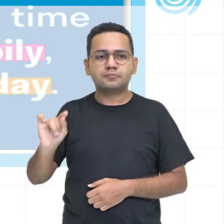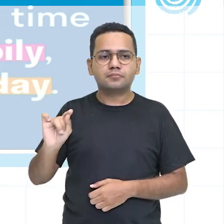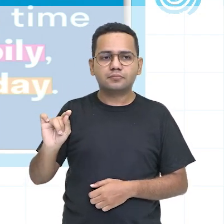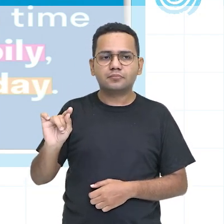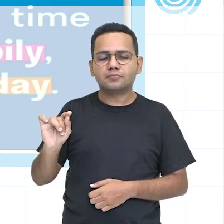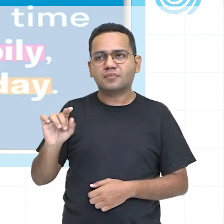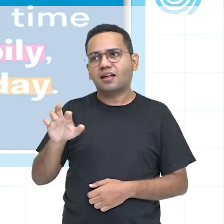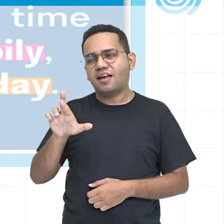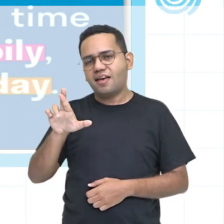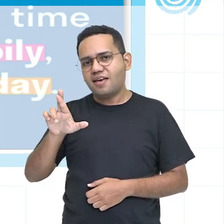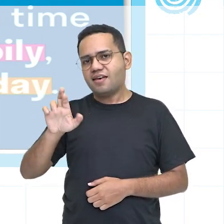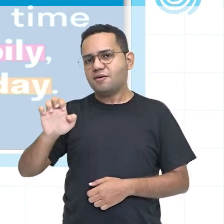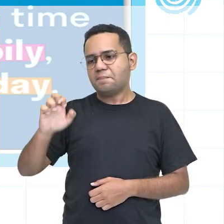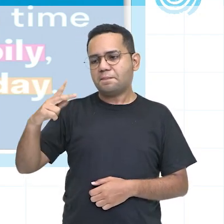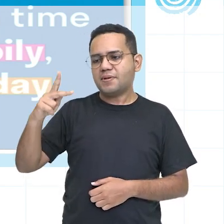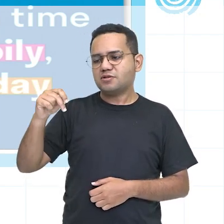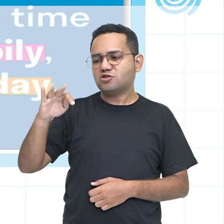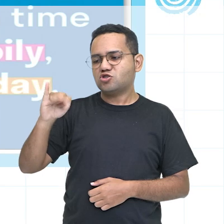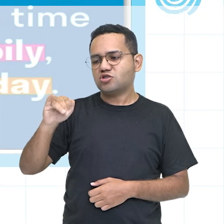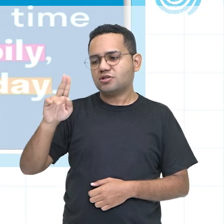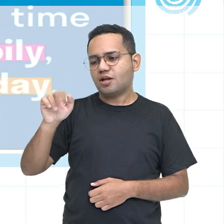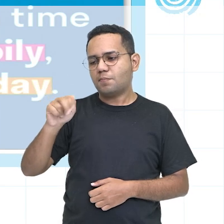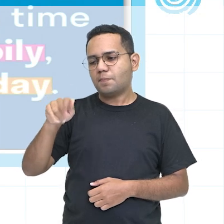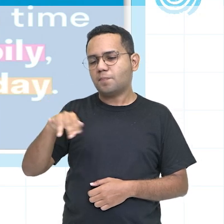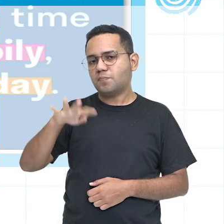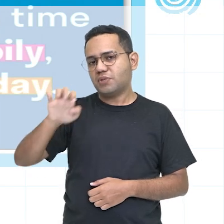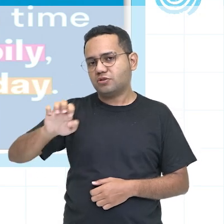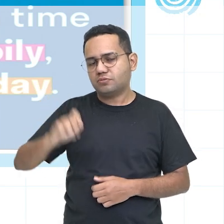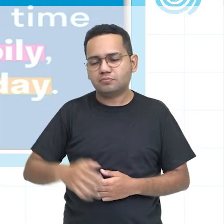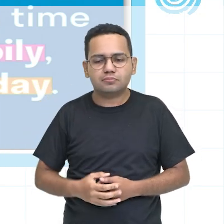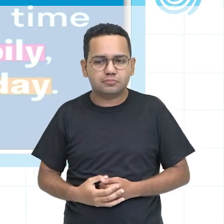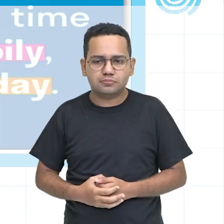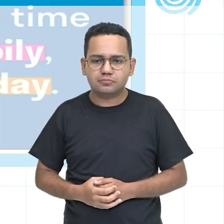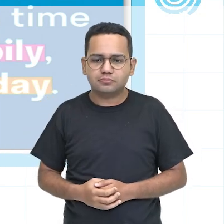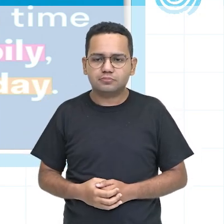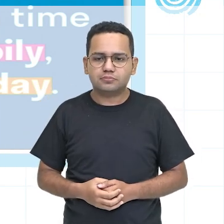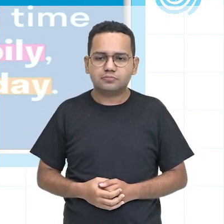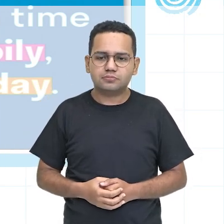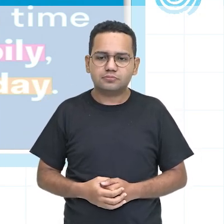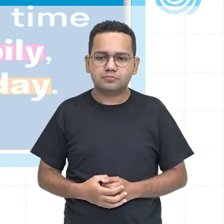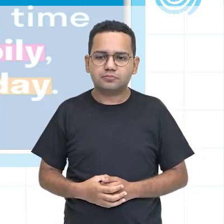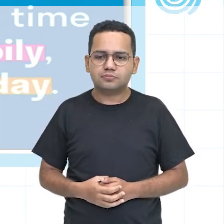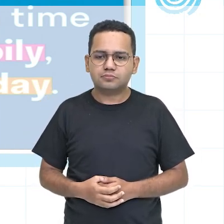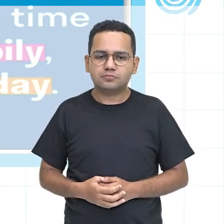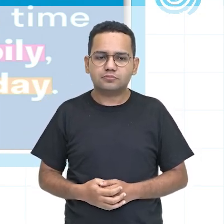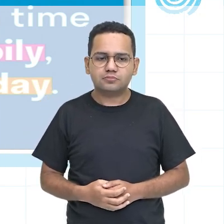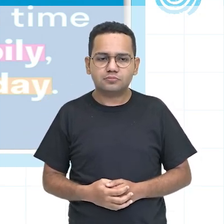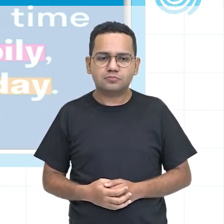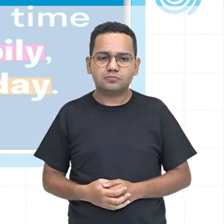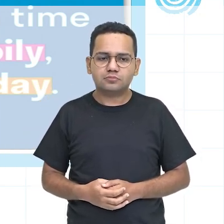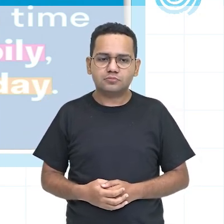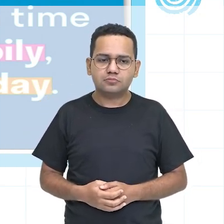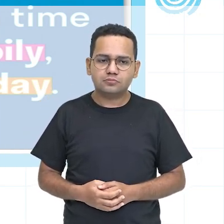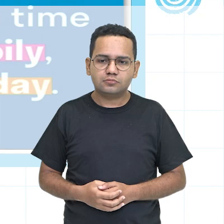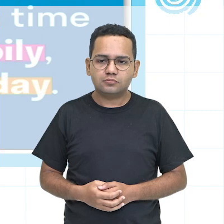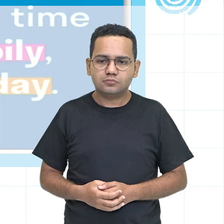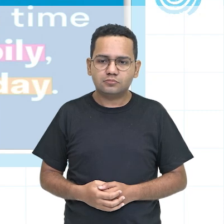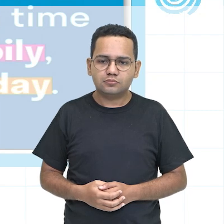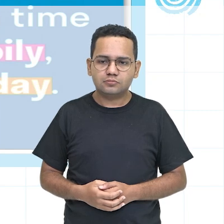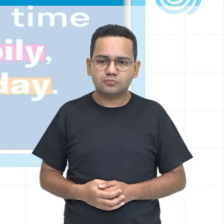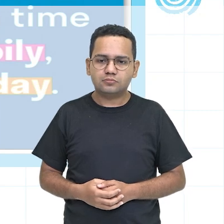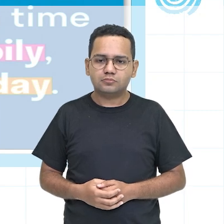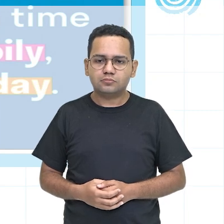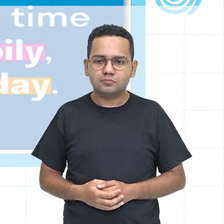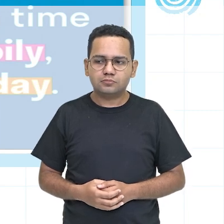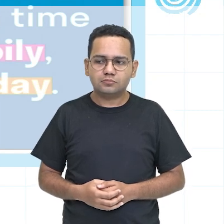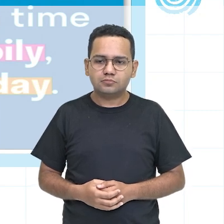portuguesa. Suddenly, he saw his friend Jack running towards him. Então, repentinamente, do nada, né, ele viu o seu